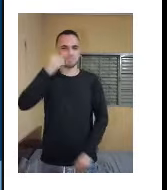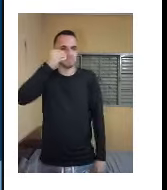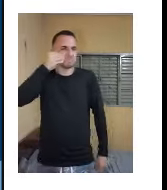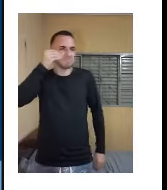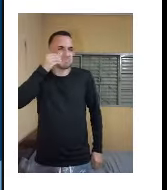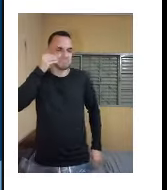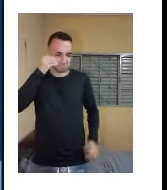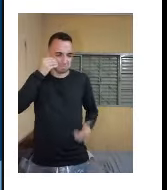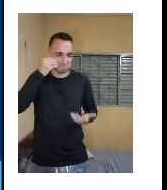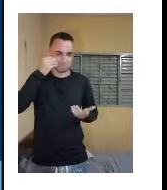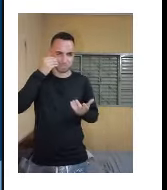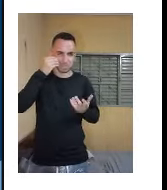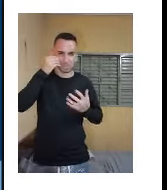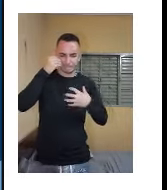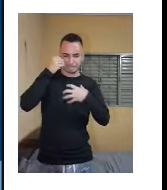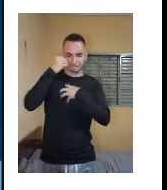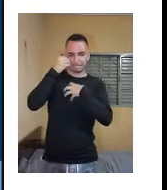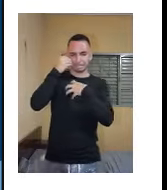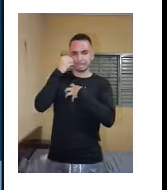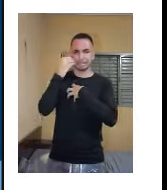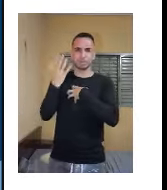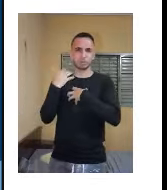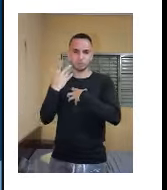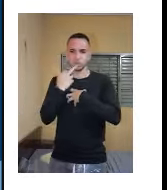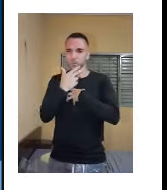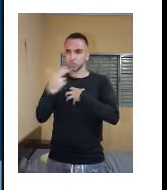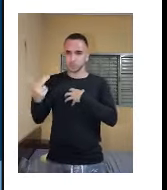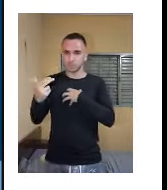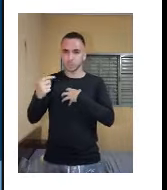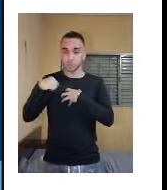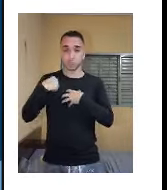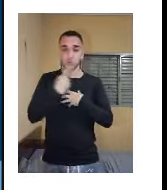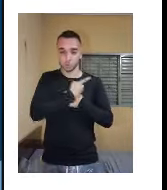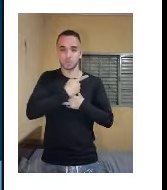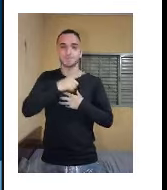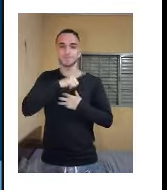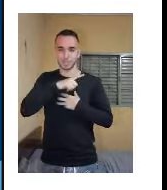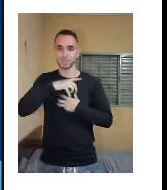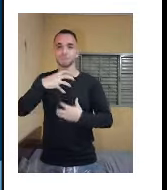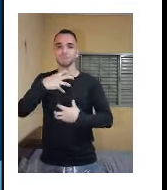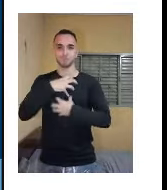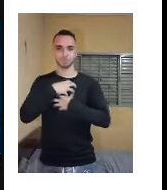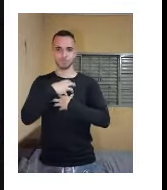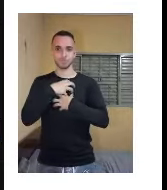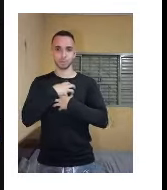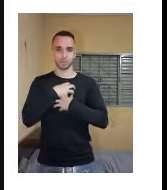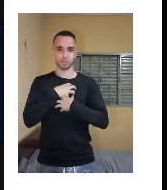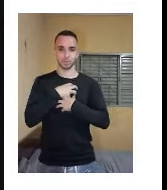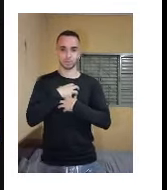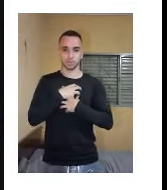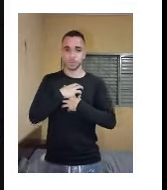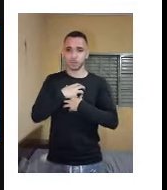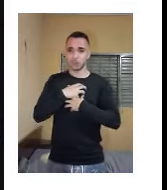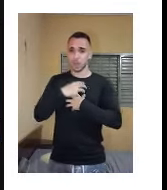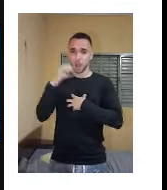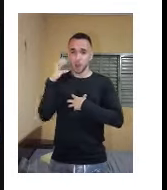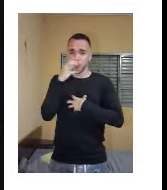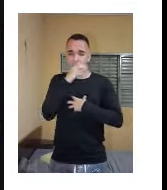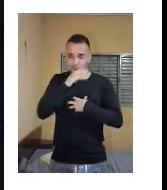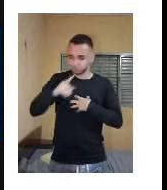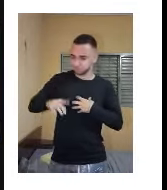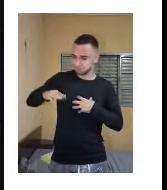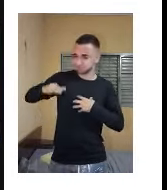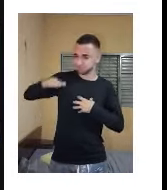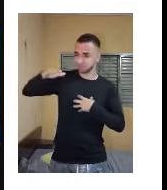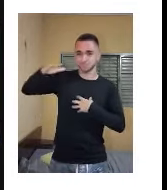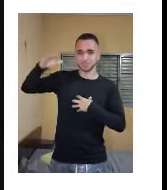aquecimento adicional. Ou seja, se a gente já está vivenciando esse aumento das temperaturas ao longo